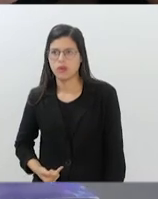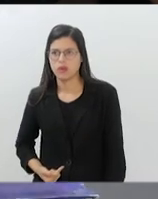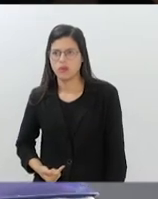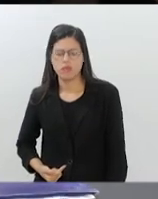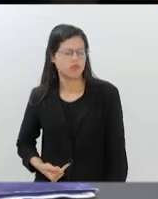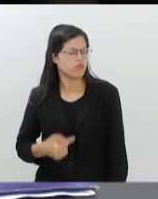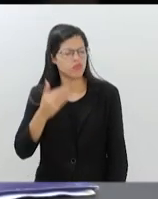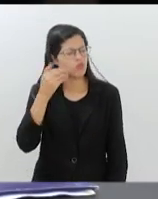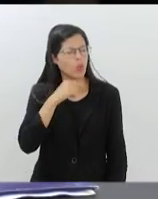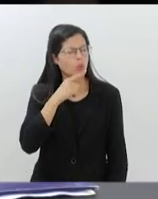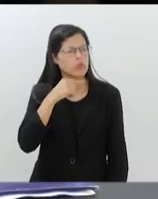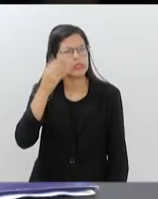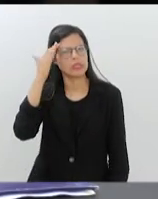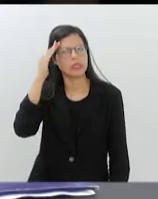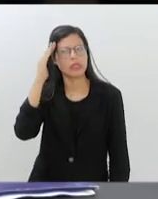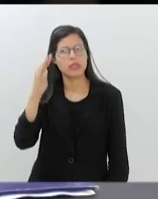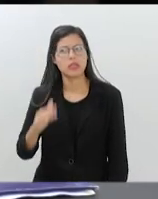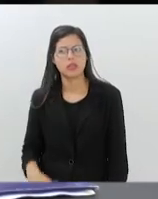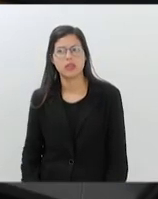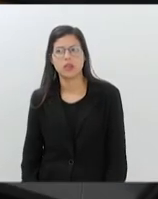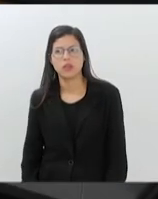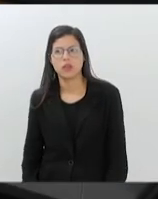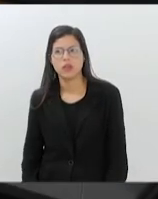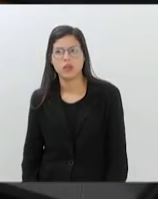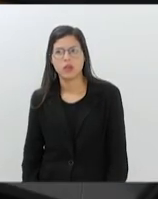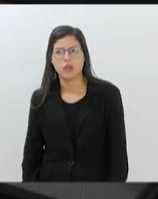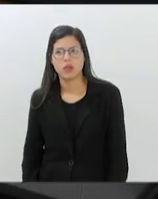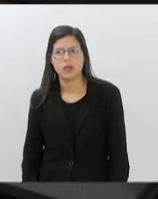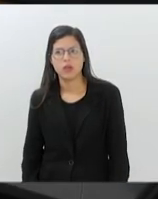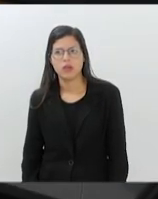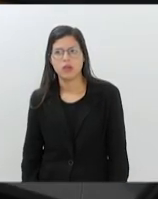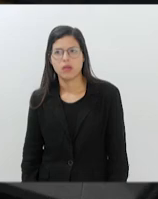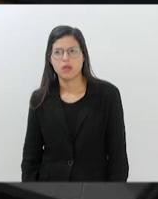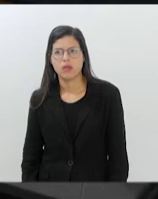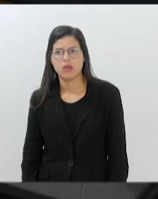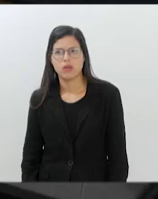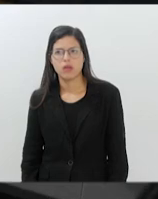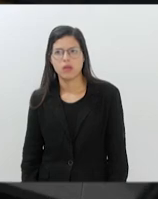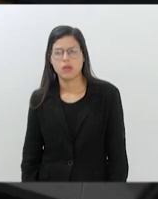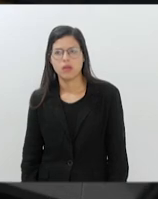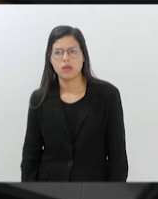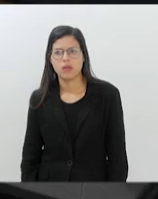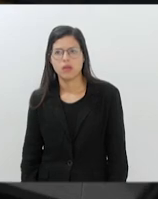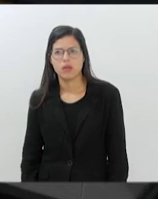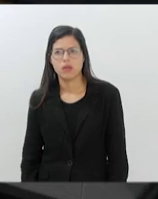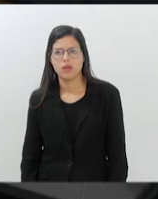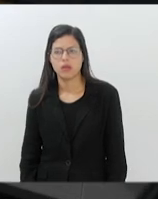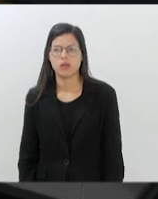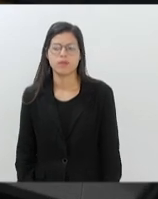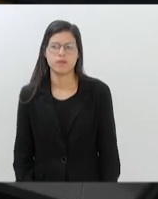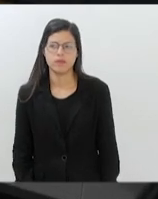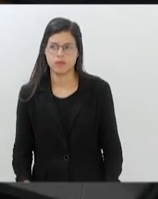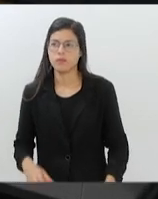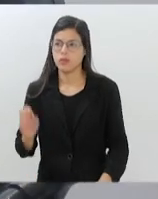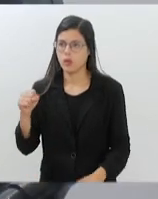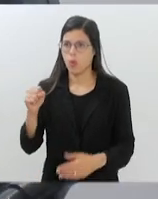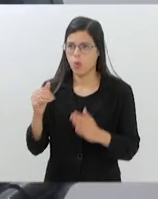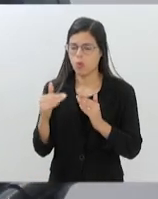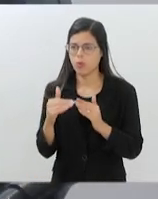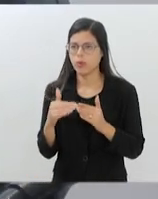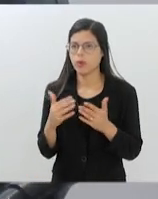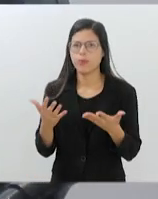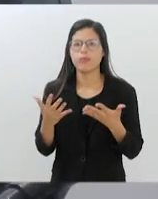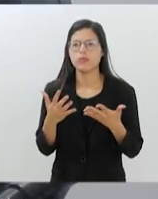Senor Igor deixa só fazer uma pergunta é porque essa linha entendeu Presidente PR enter como como d o fluxograma